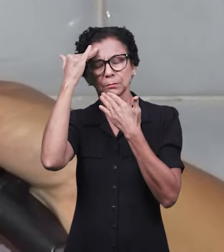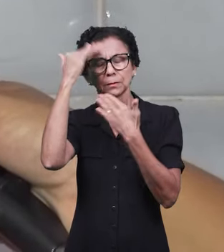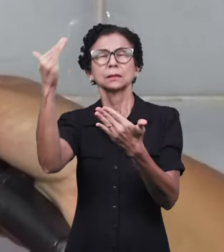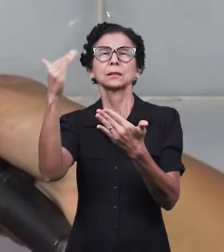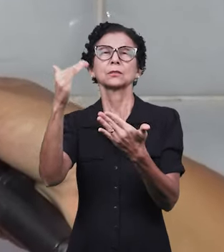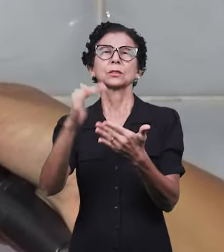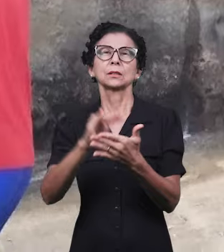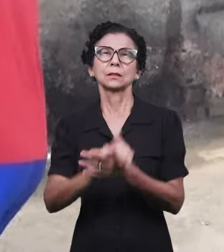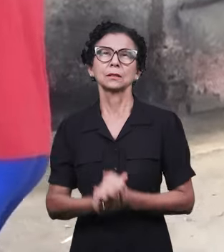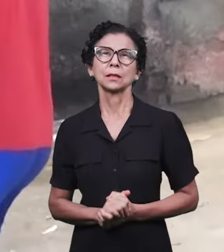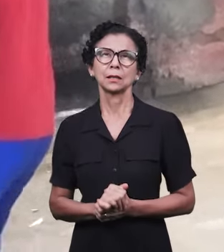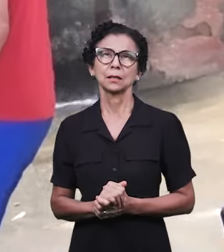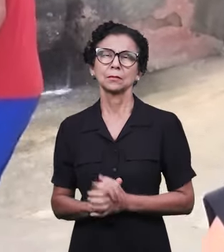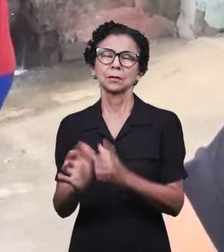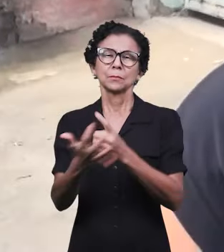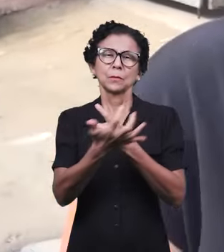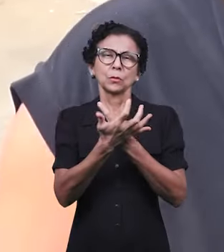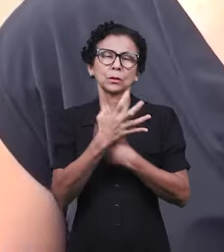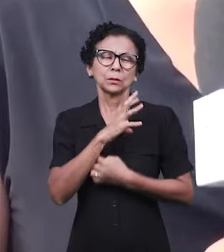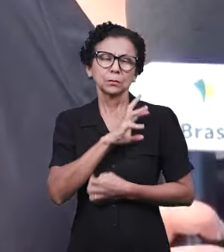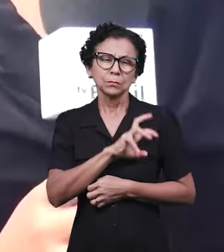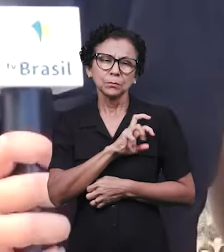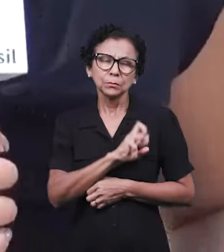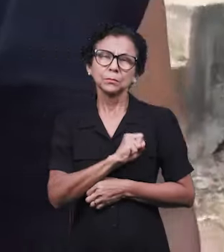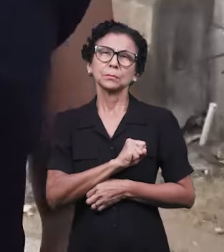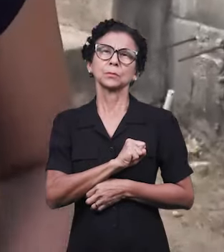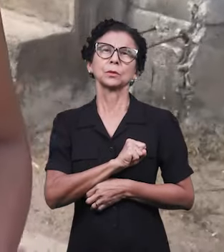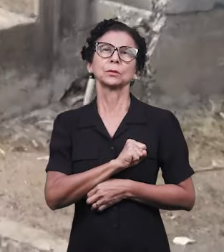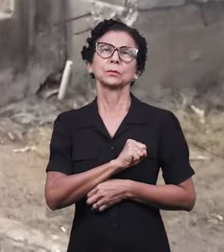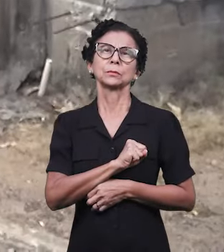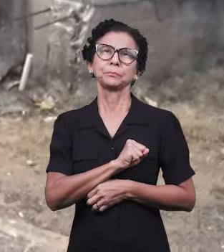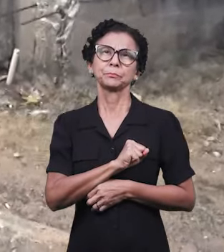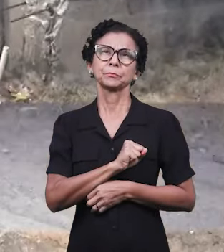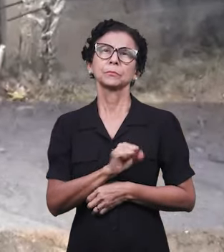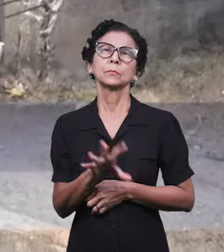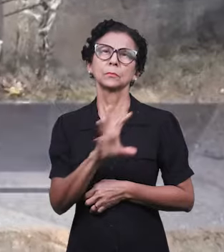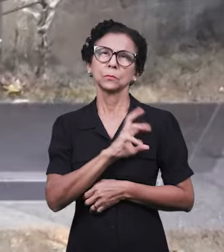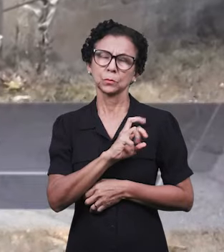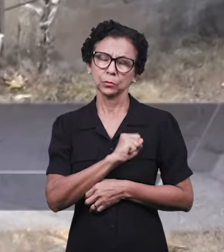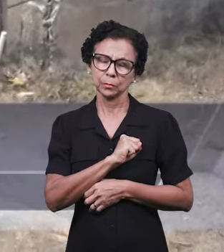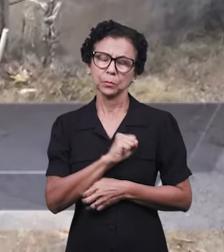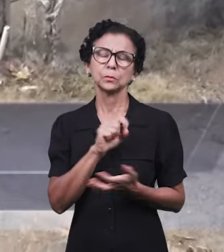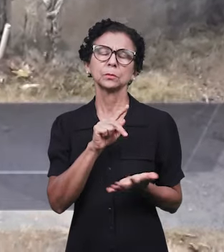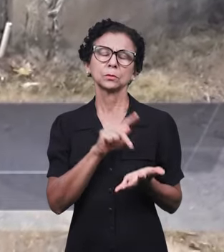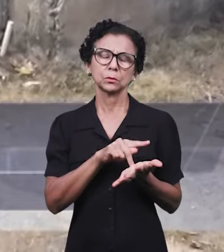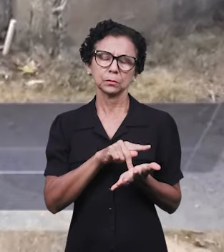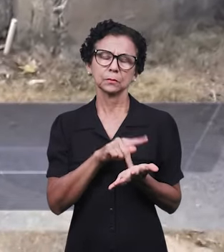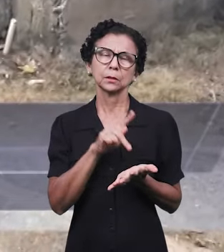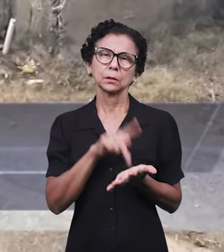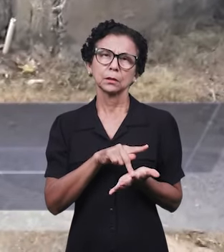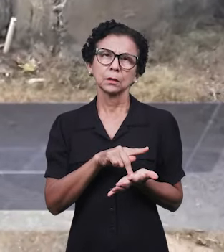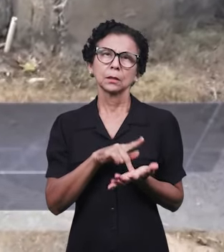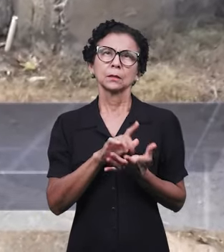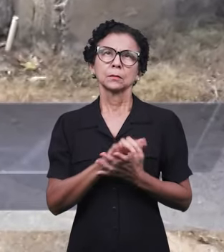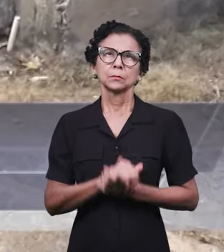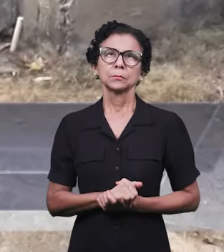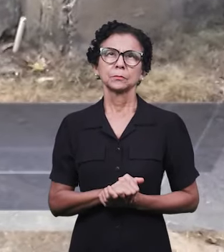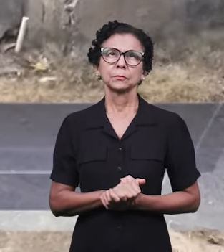nós recebemos isso. Essas doações chegam como forma de ajudarem essas famílias a se reerguerem e também é uma forma de